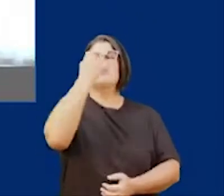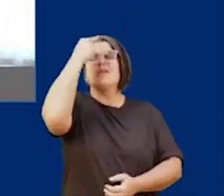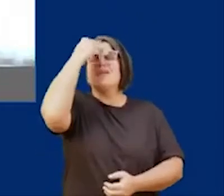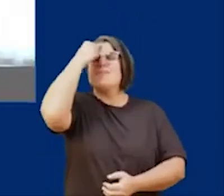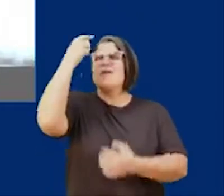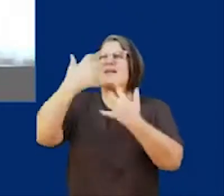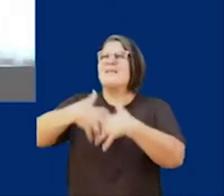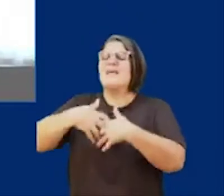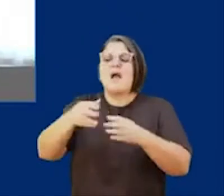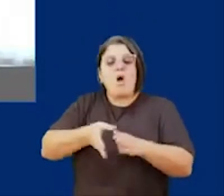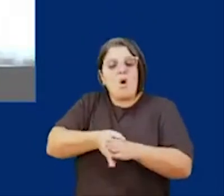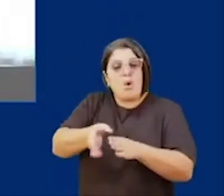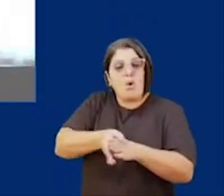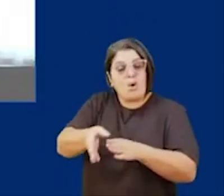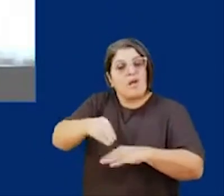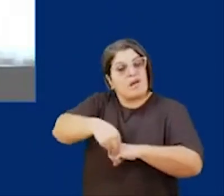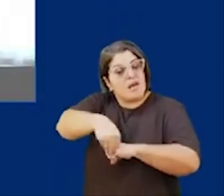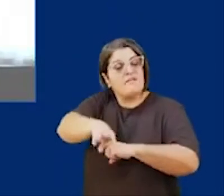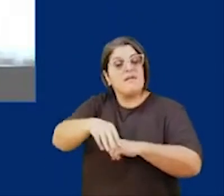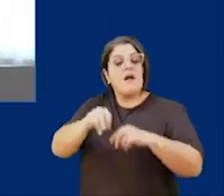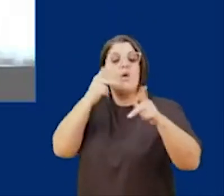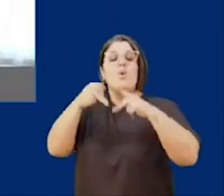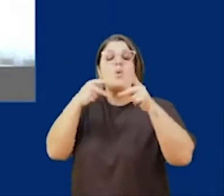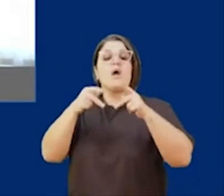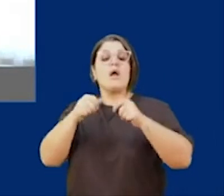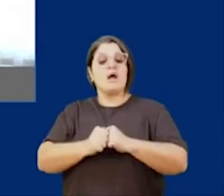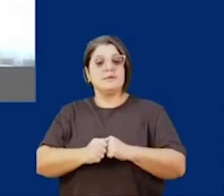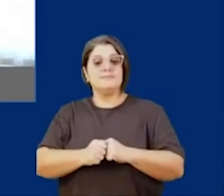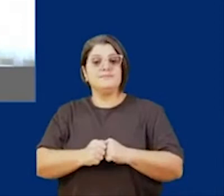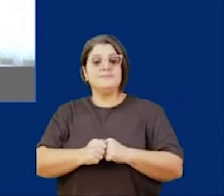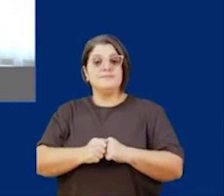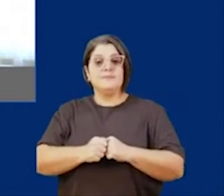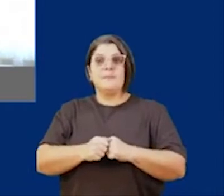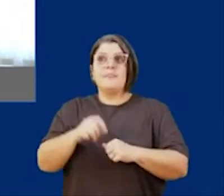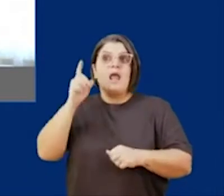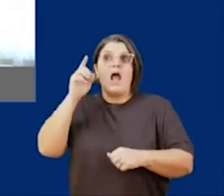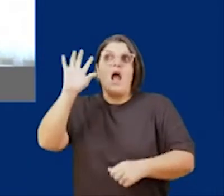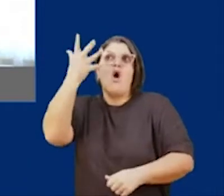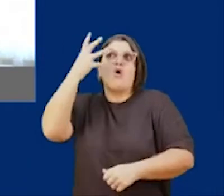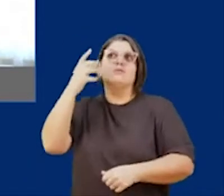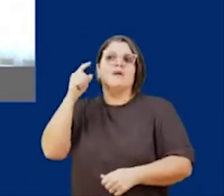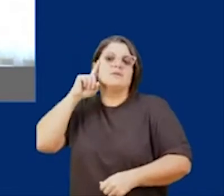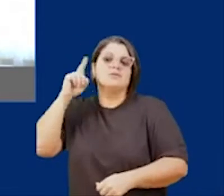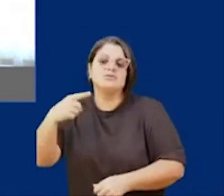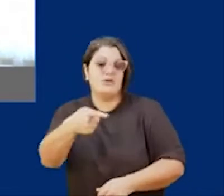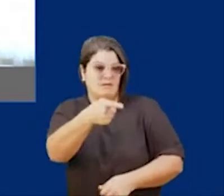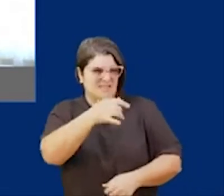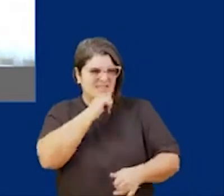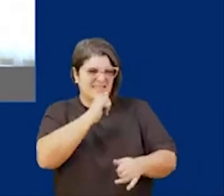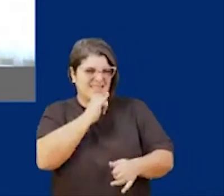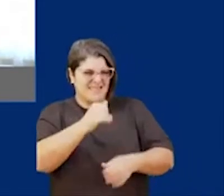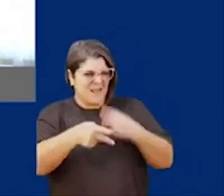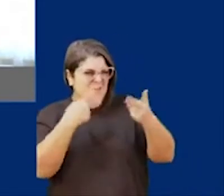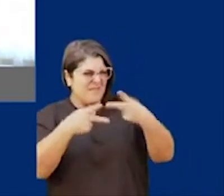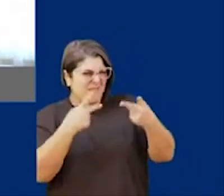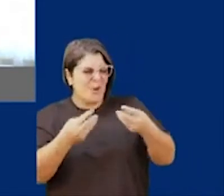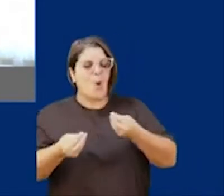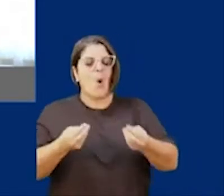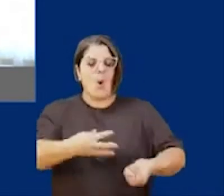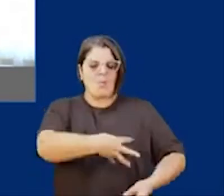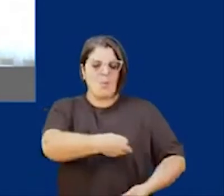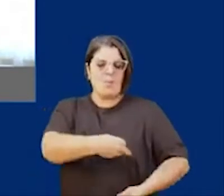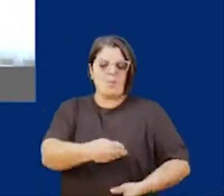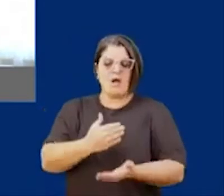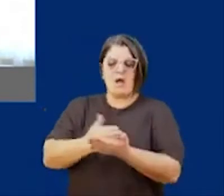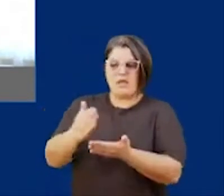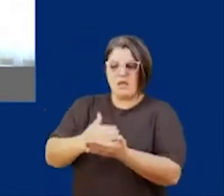fala disso, de vários desafios que acontecem no cotidiano. Você deu alguns exemplos, né? Você deu o exemplo de como é que você mantém a amamentação, a alimentação da criança